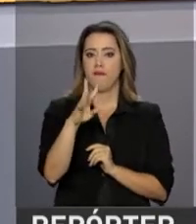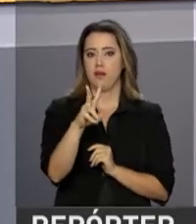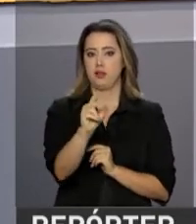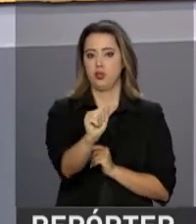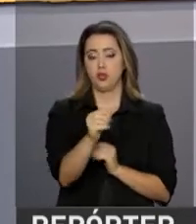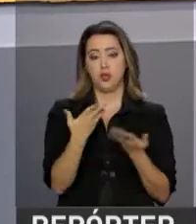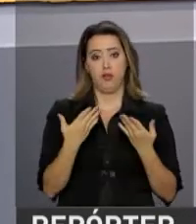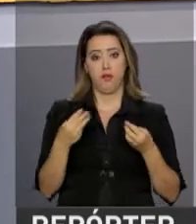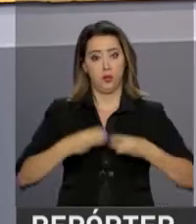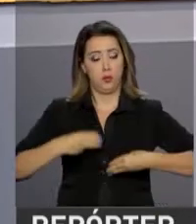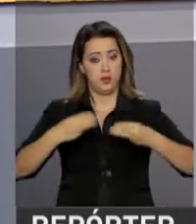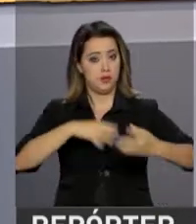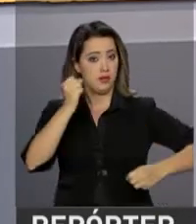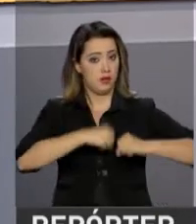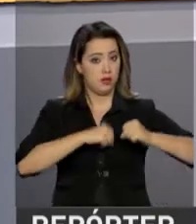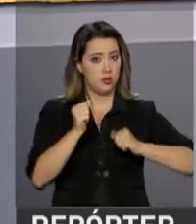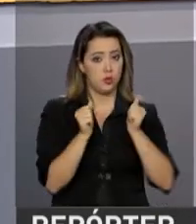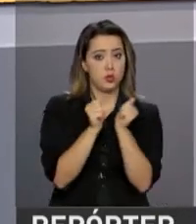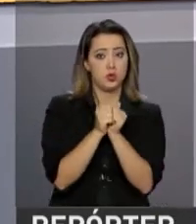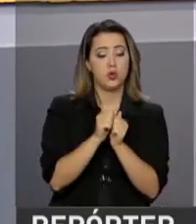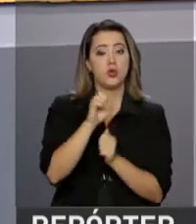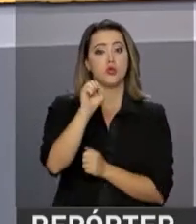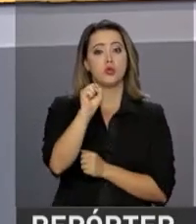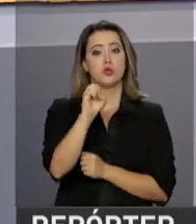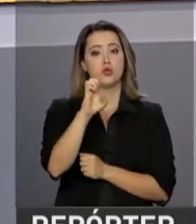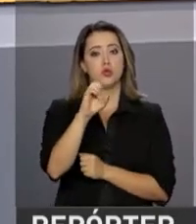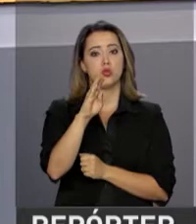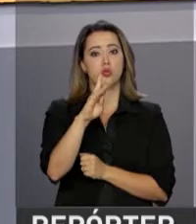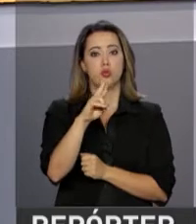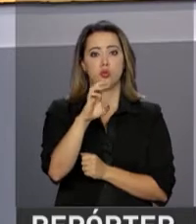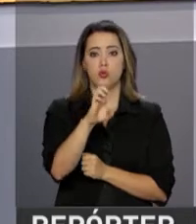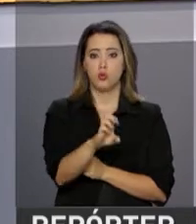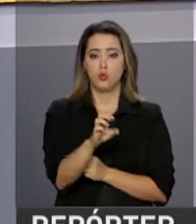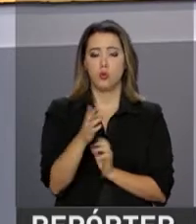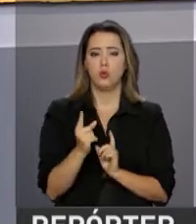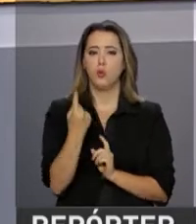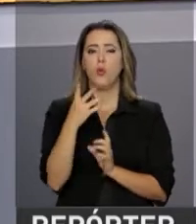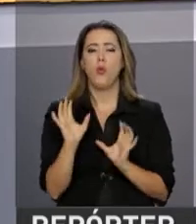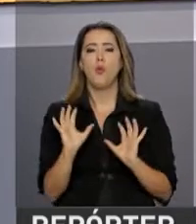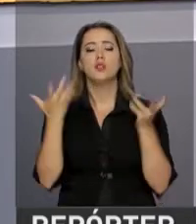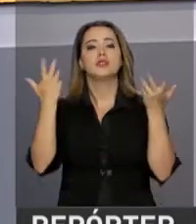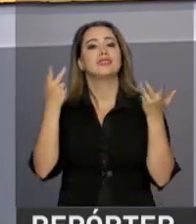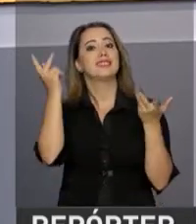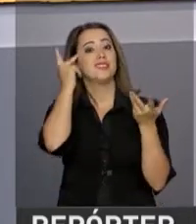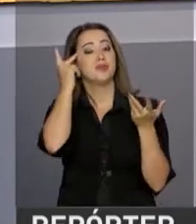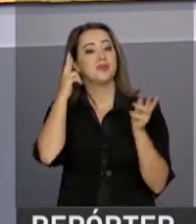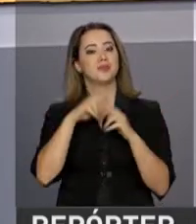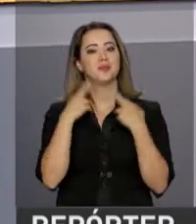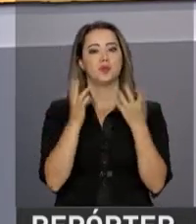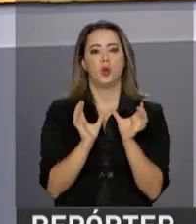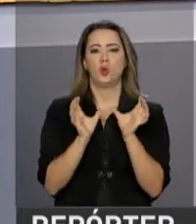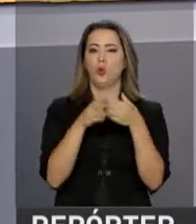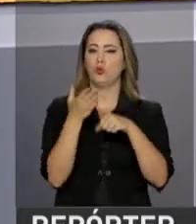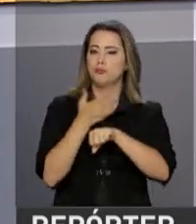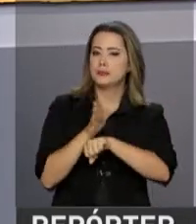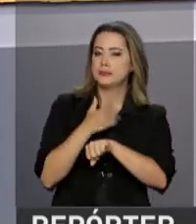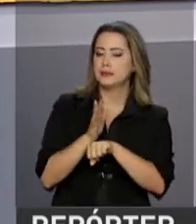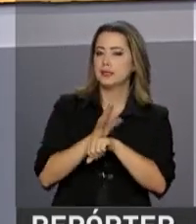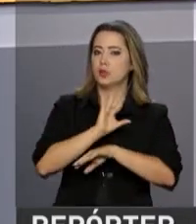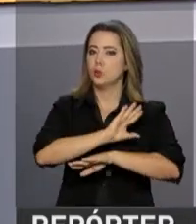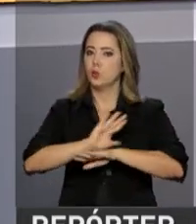e serviços com o sebrae um evento em são paulo reúne esses empreendedores para cursos de capacitação e